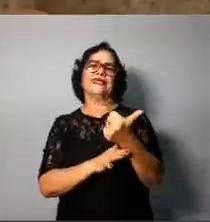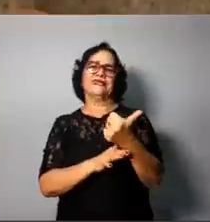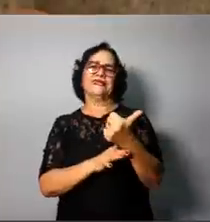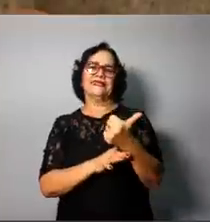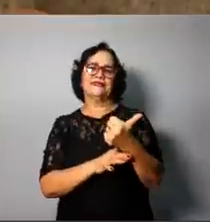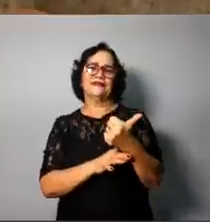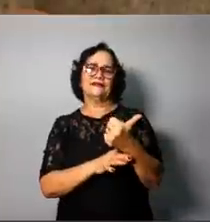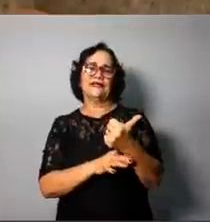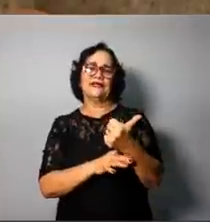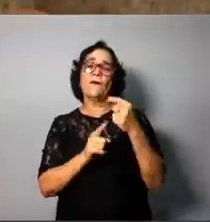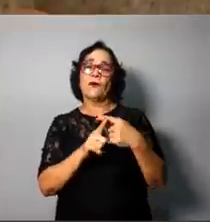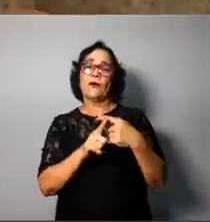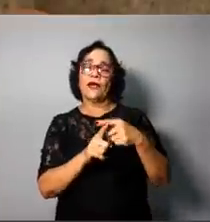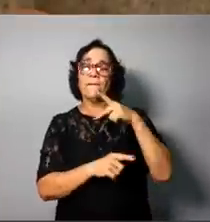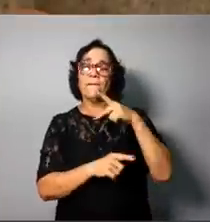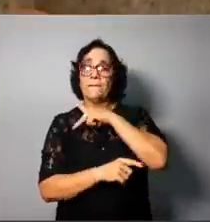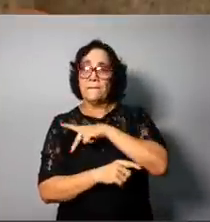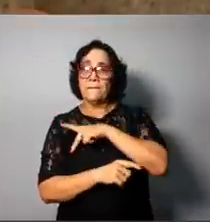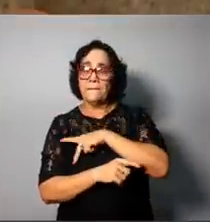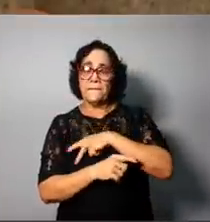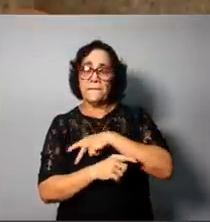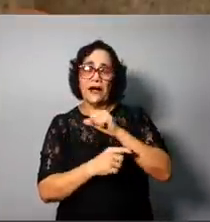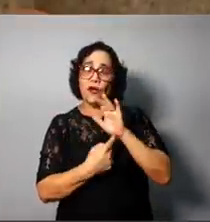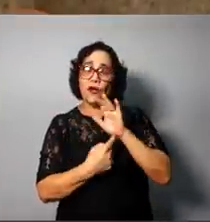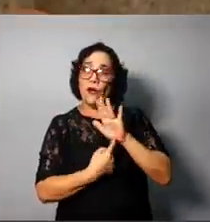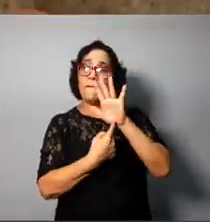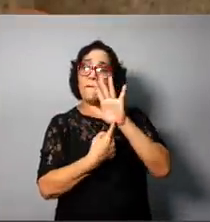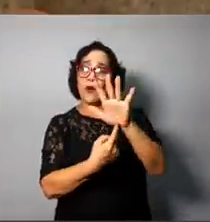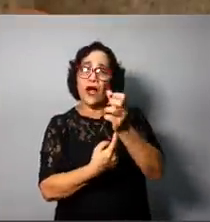revela, mas